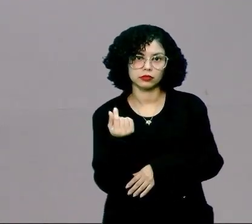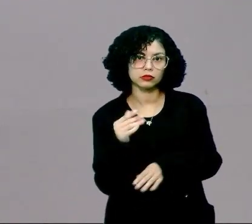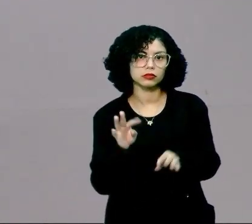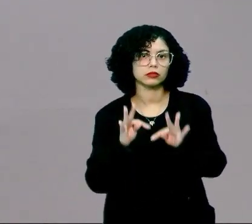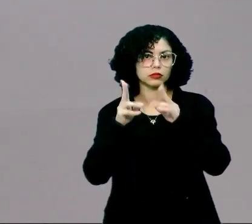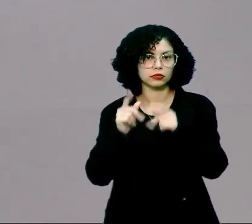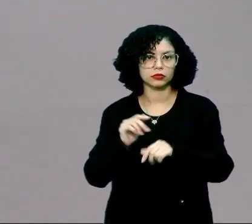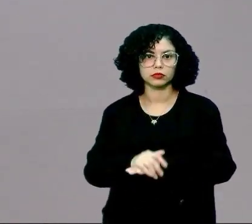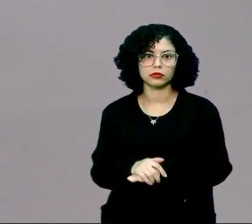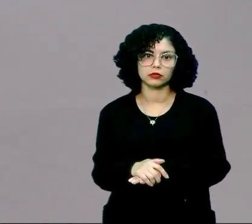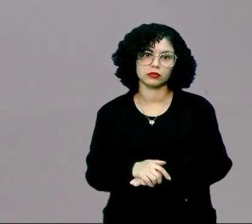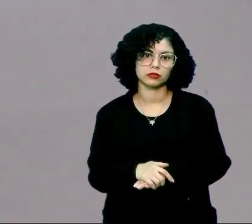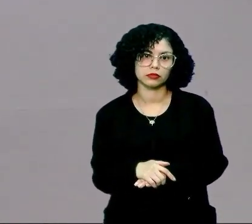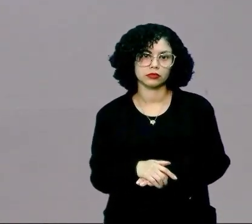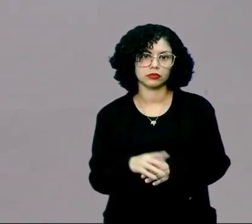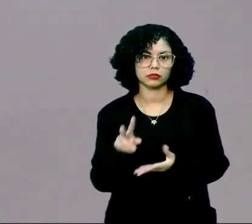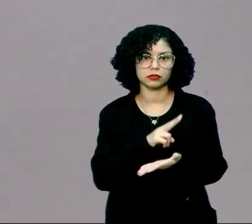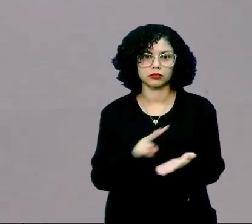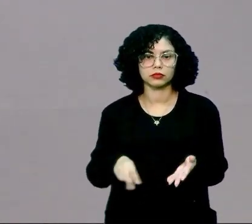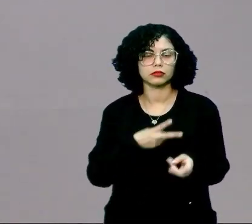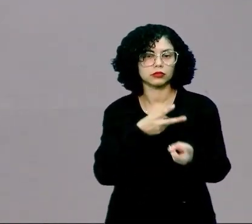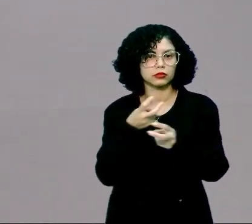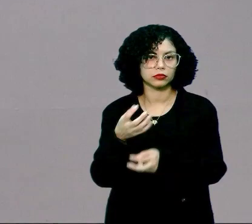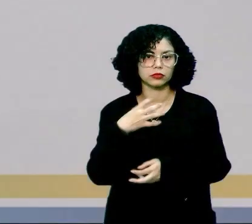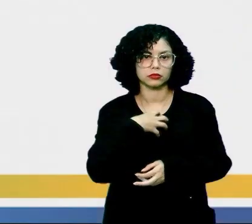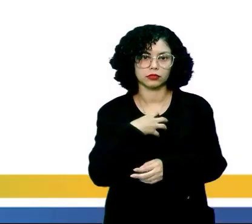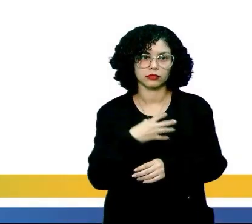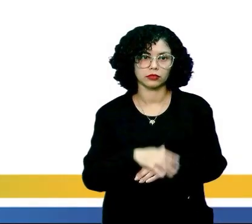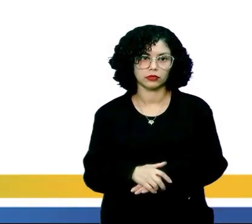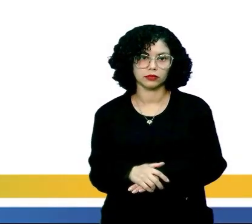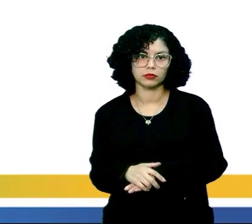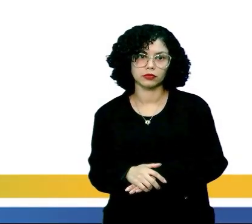tudo mais. Vou fazer a leitura para vocês para ver se faz sentido.